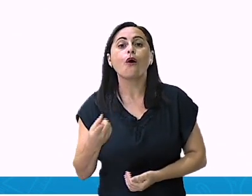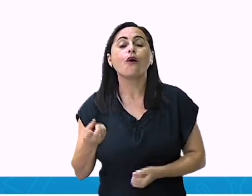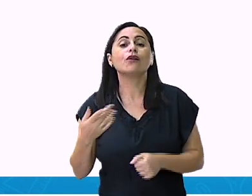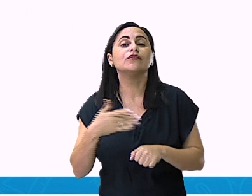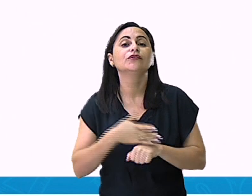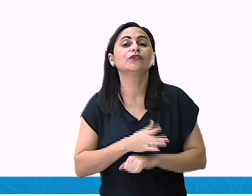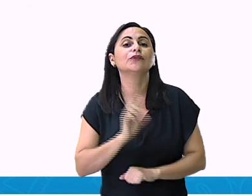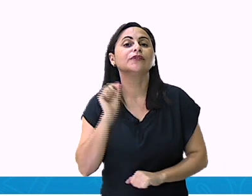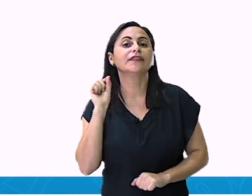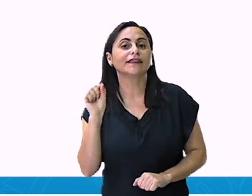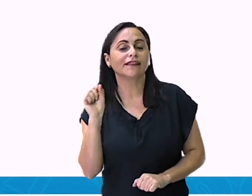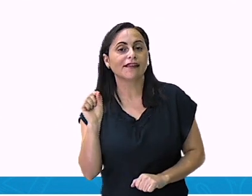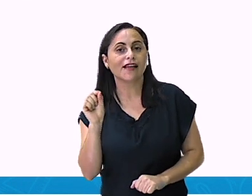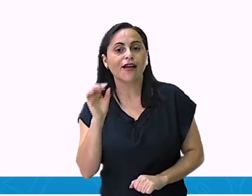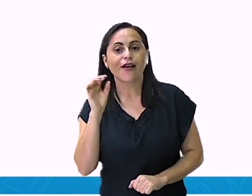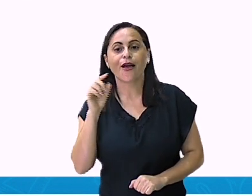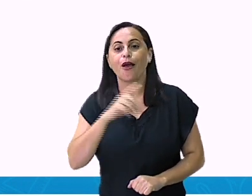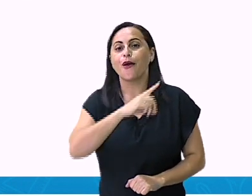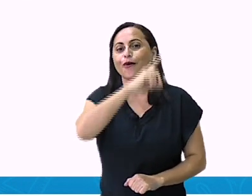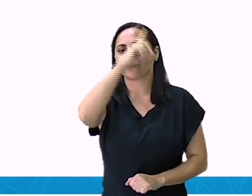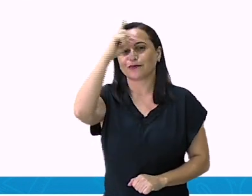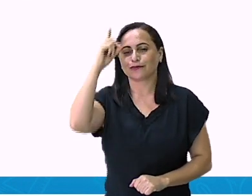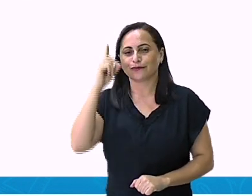no domingo!